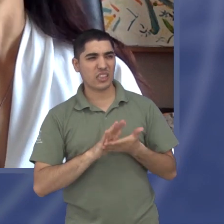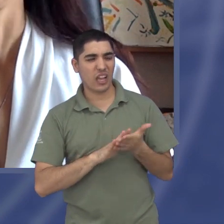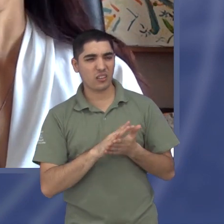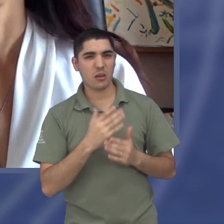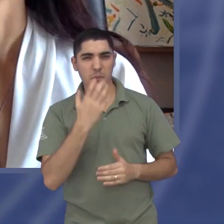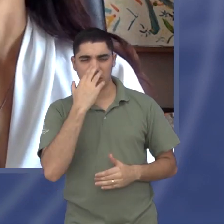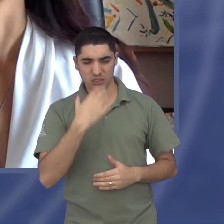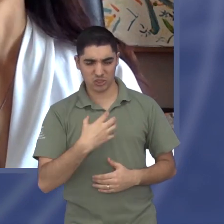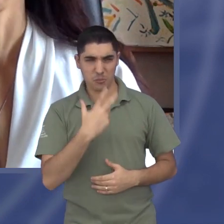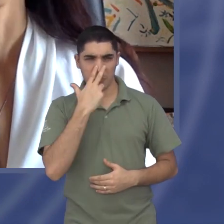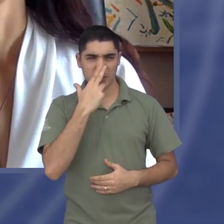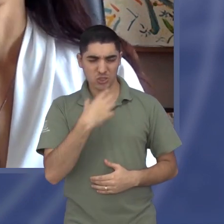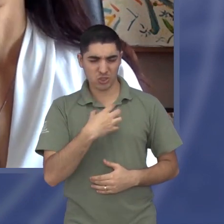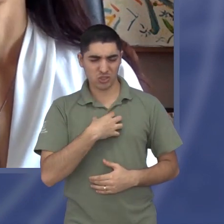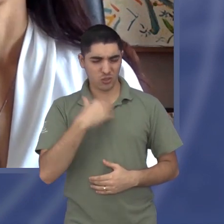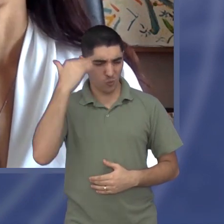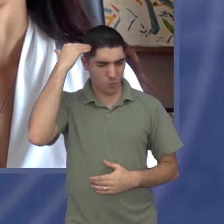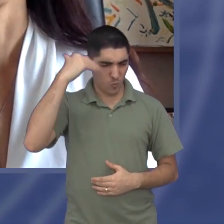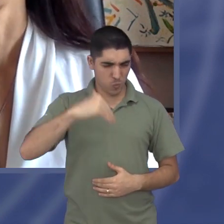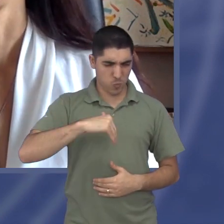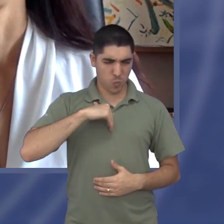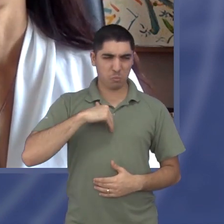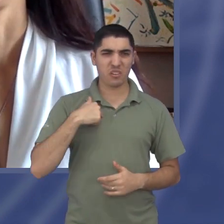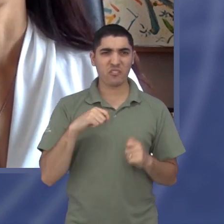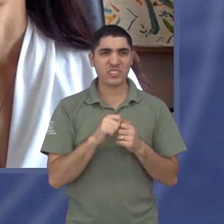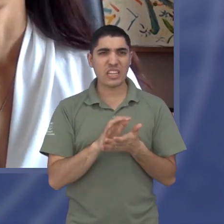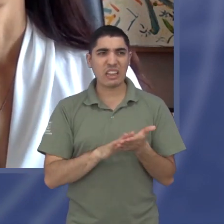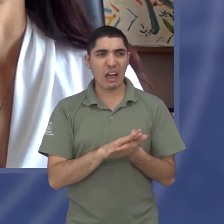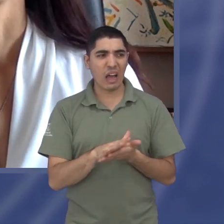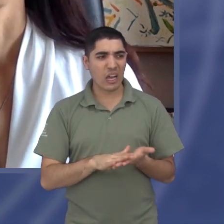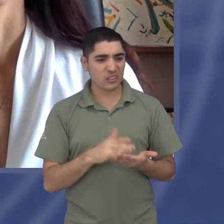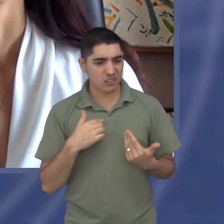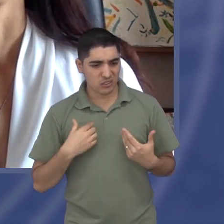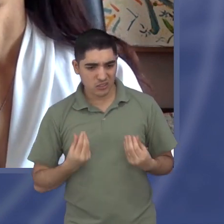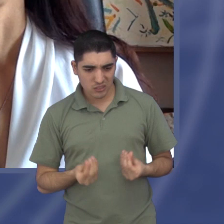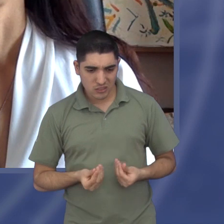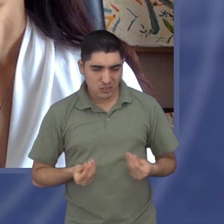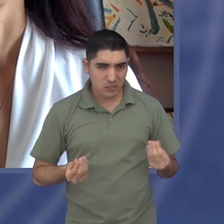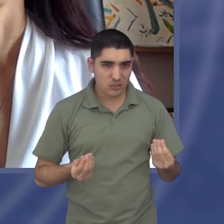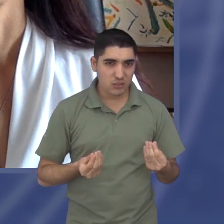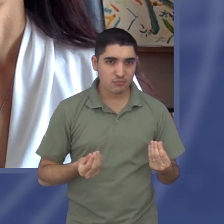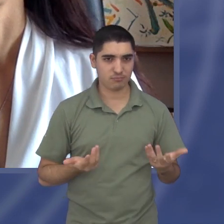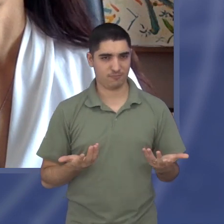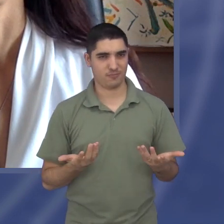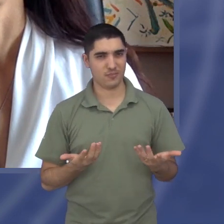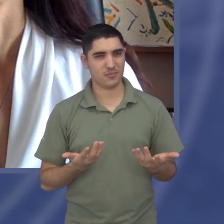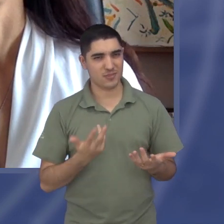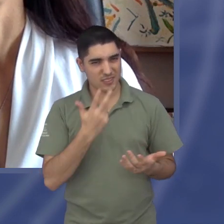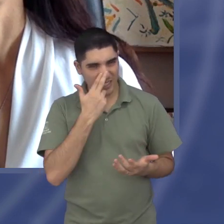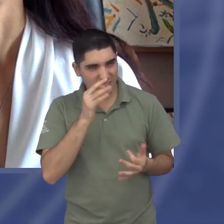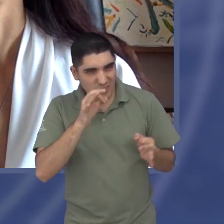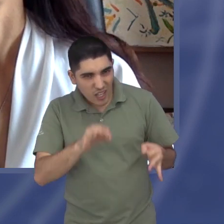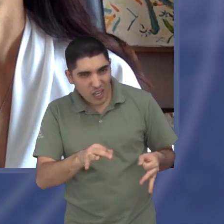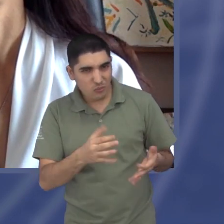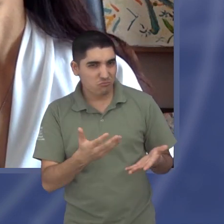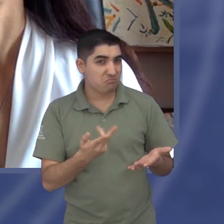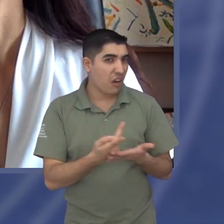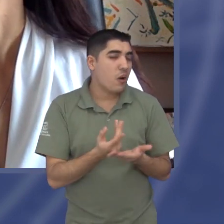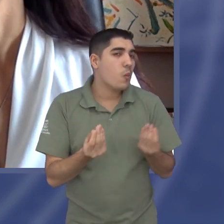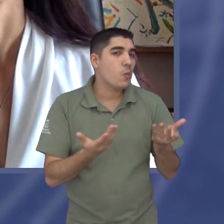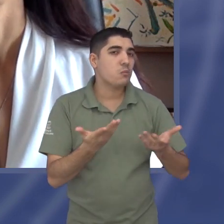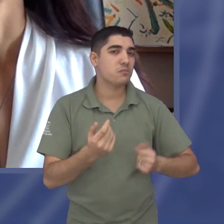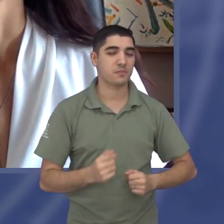acaba se culpando porque eu não estou fazendo alguma coisa, eu não estou sendo produtivo. A que ponto chegamos, né?